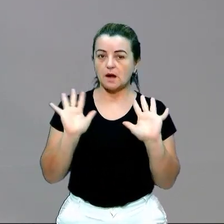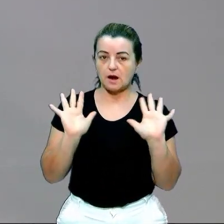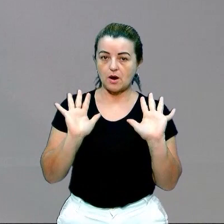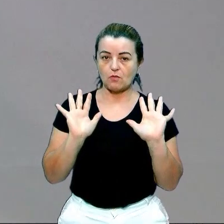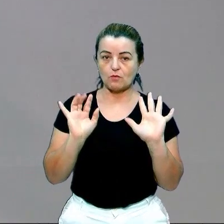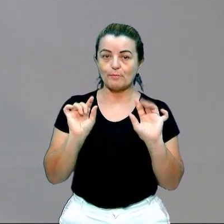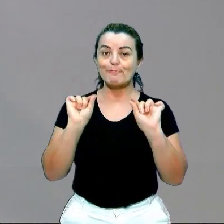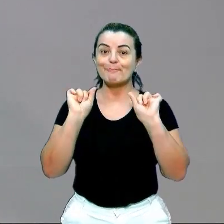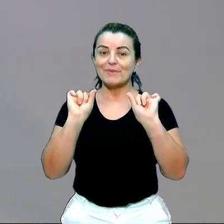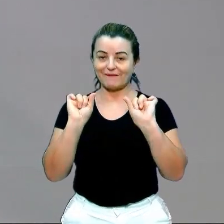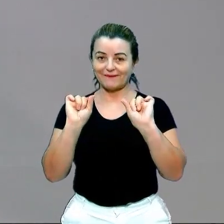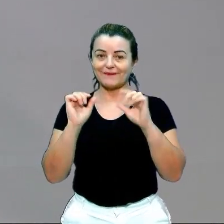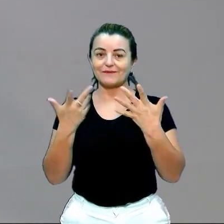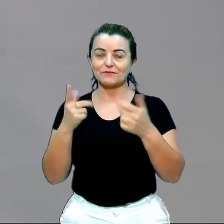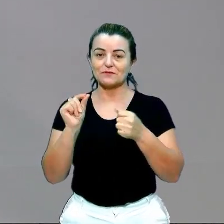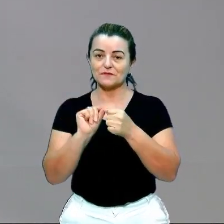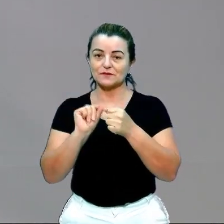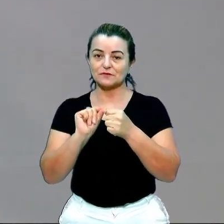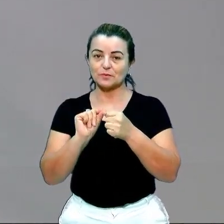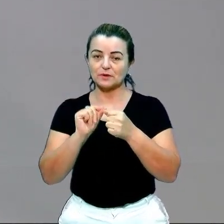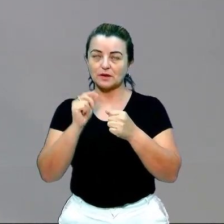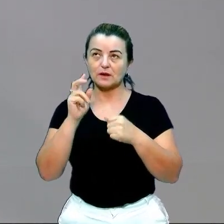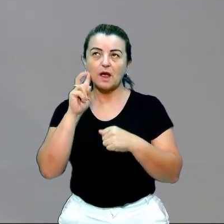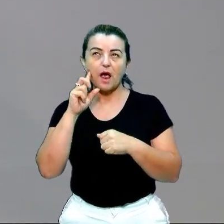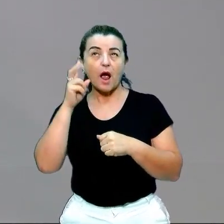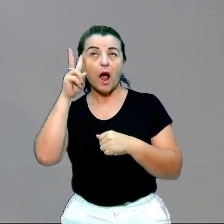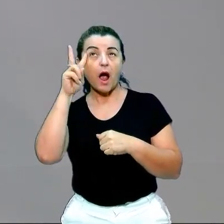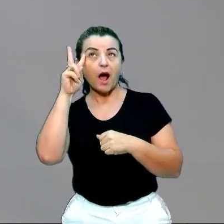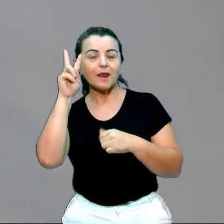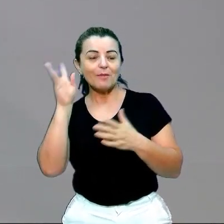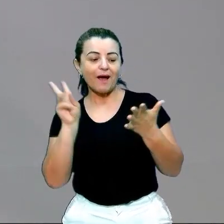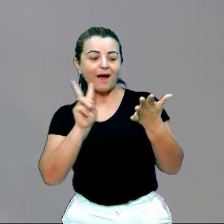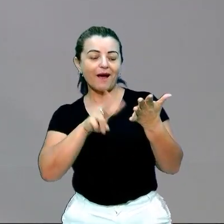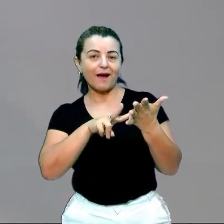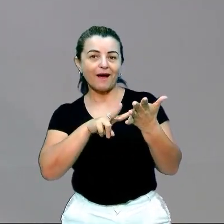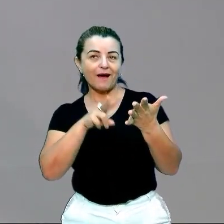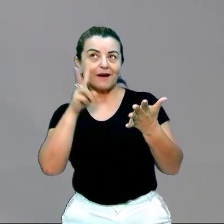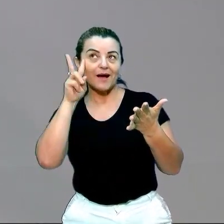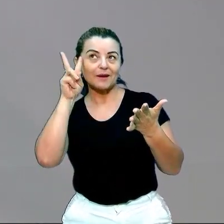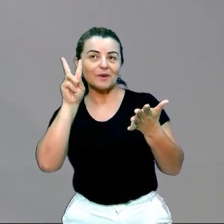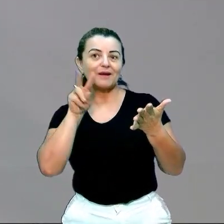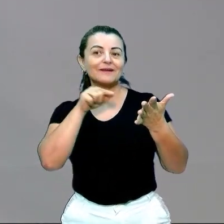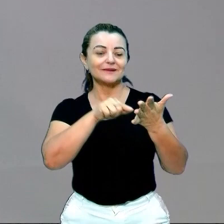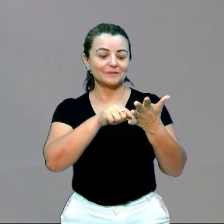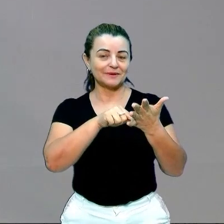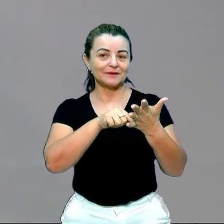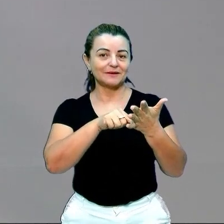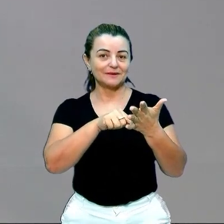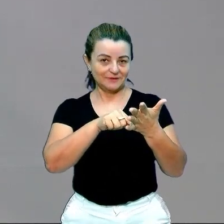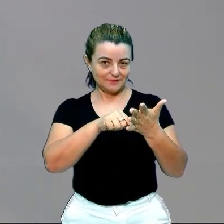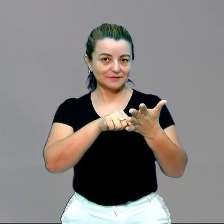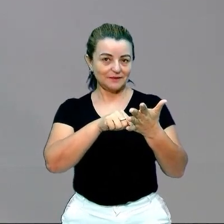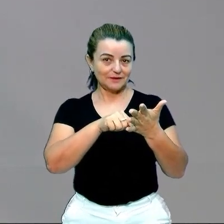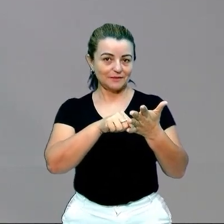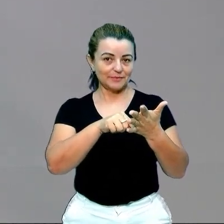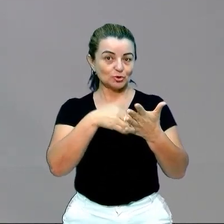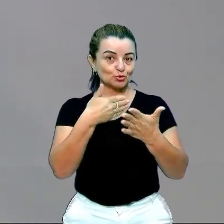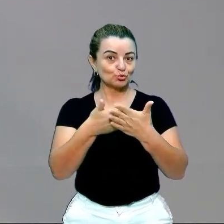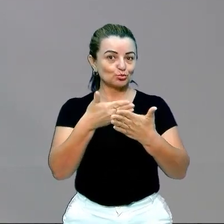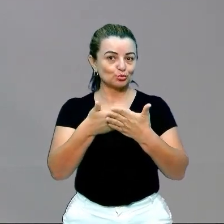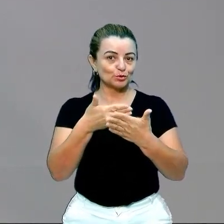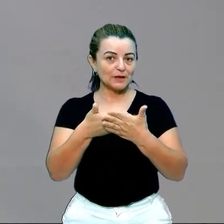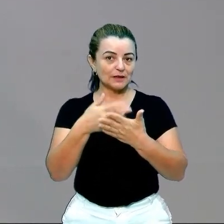para quê? Para você consultar. Tabela é criada com o intuito de consultar. Então, na sua prova